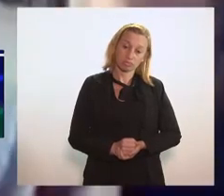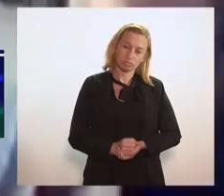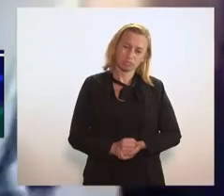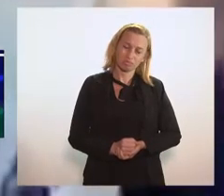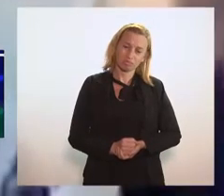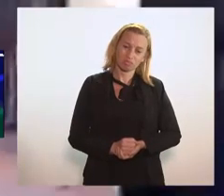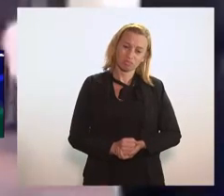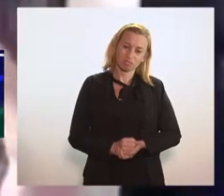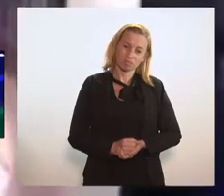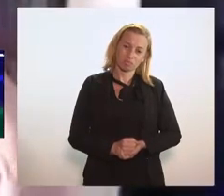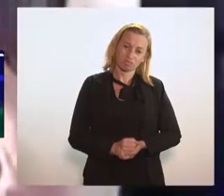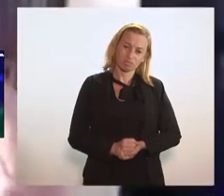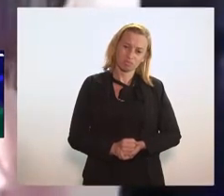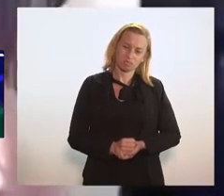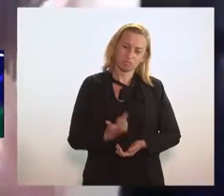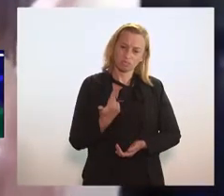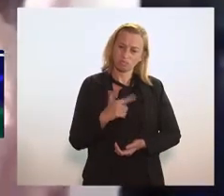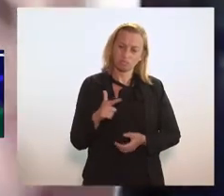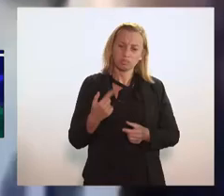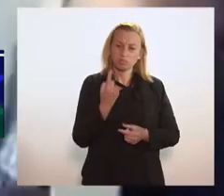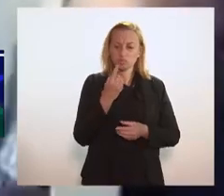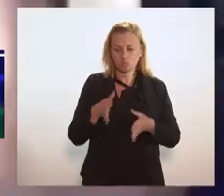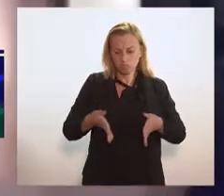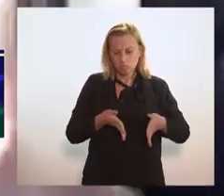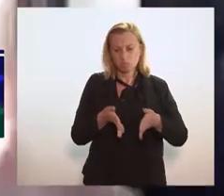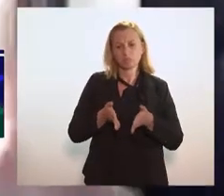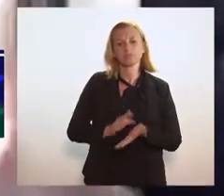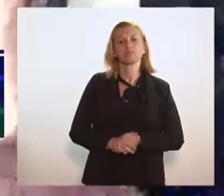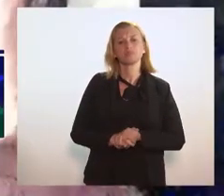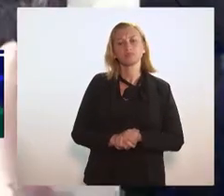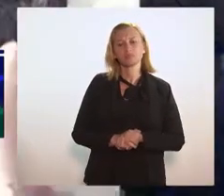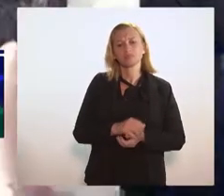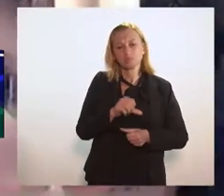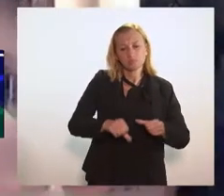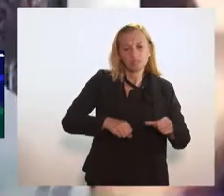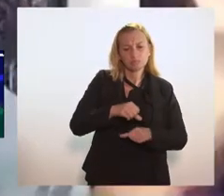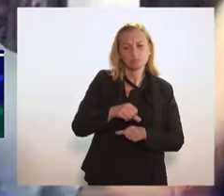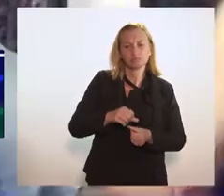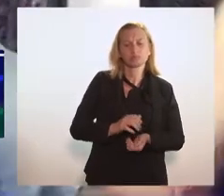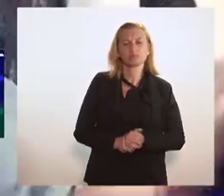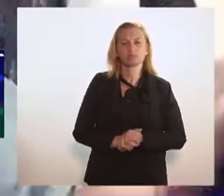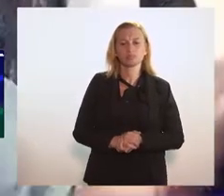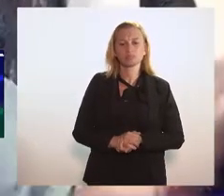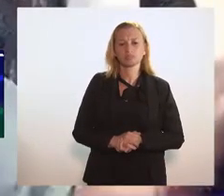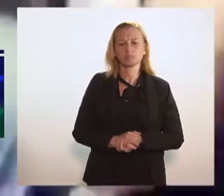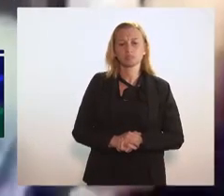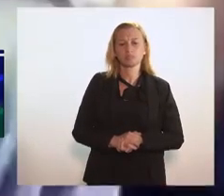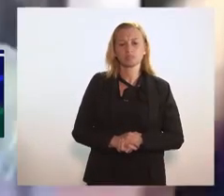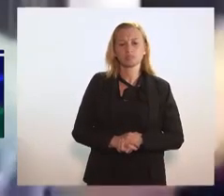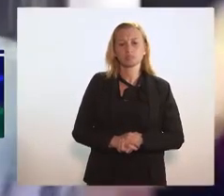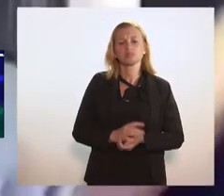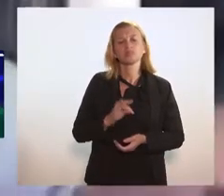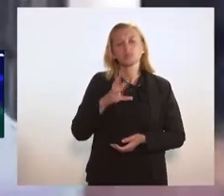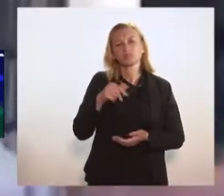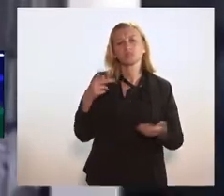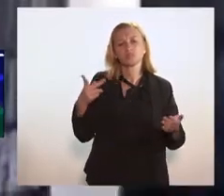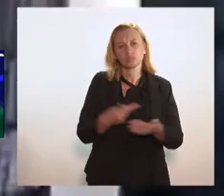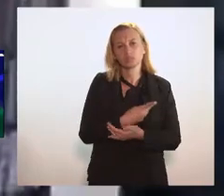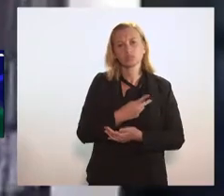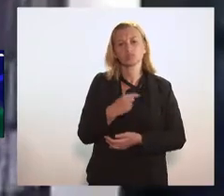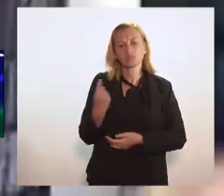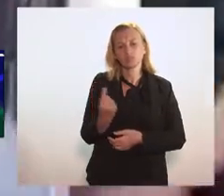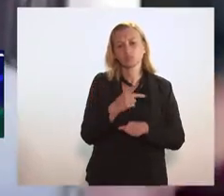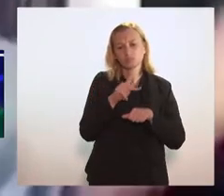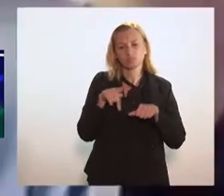uma condição para mudar o rumo disto que está acontecendo no